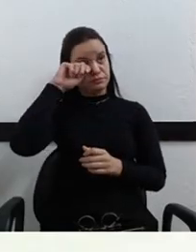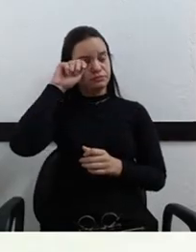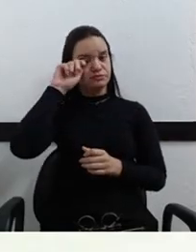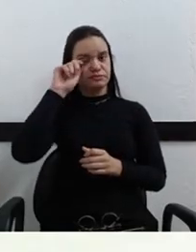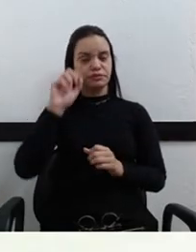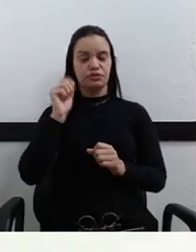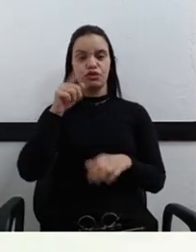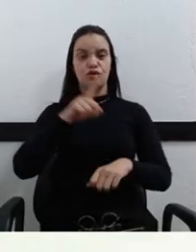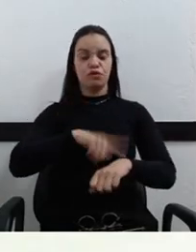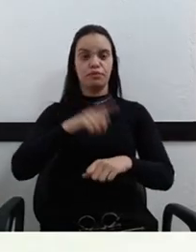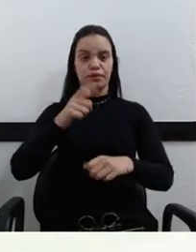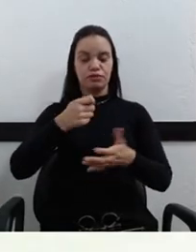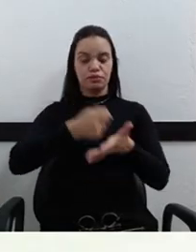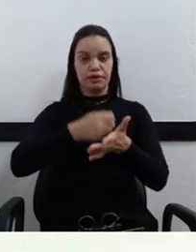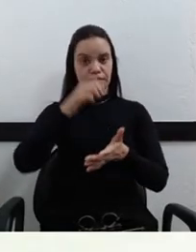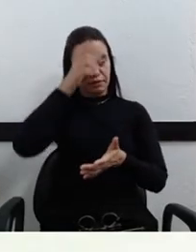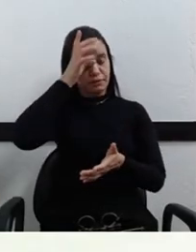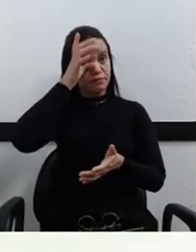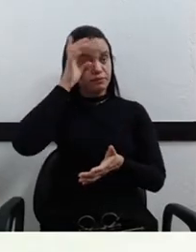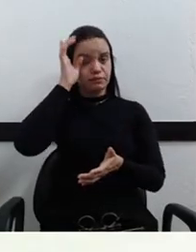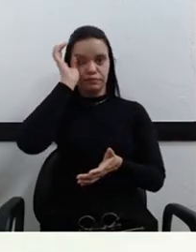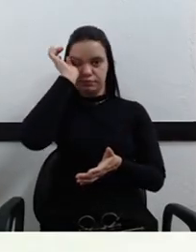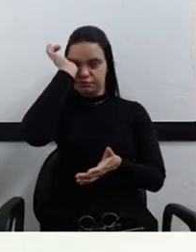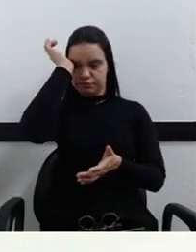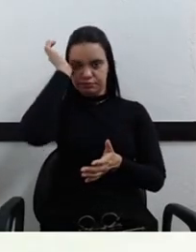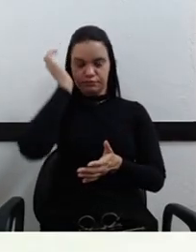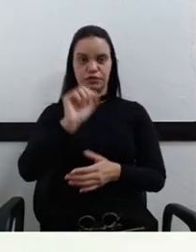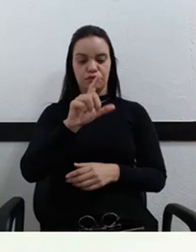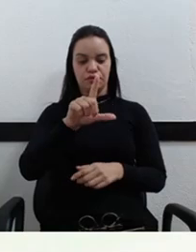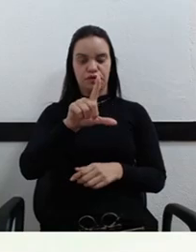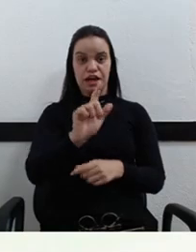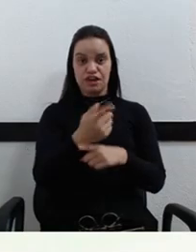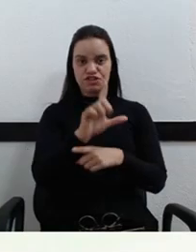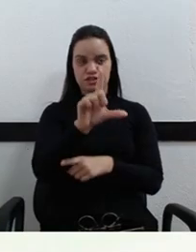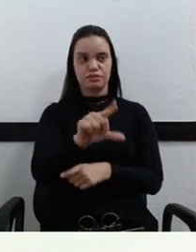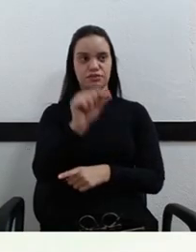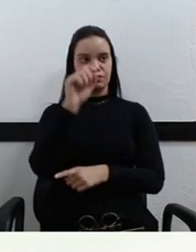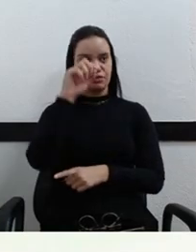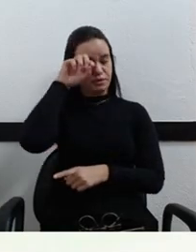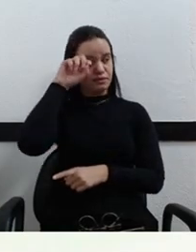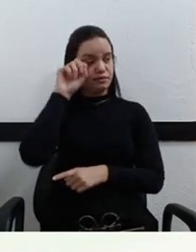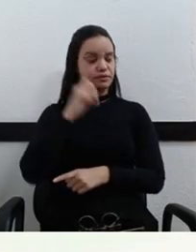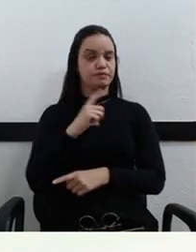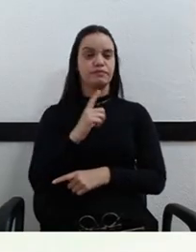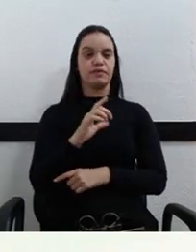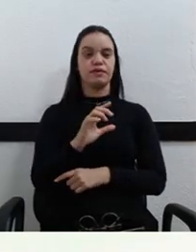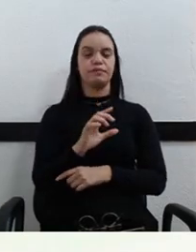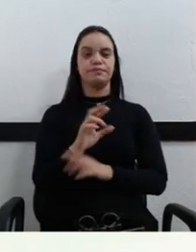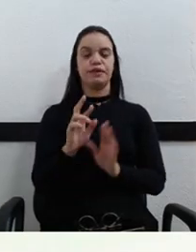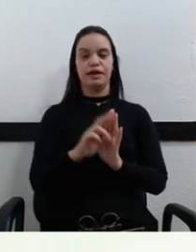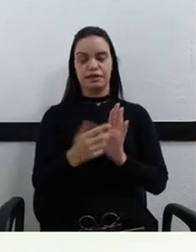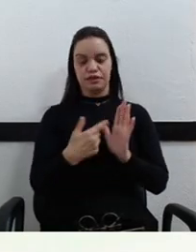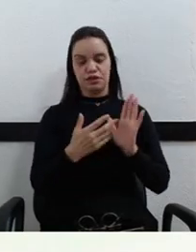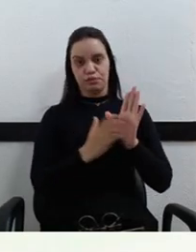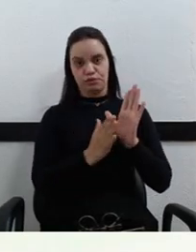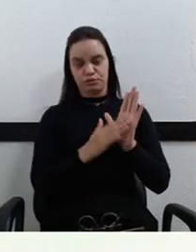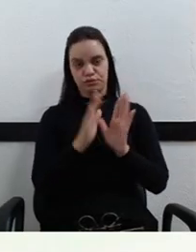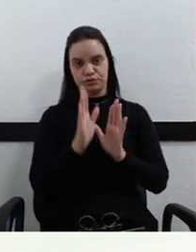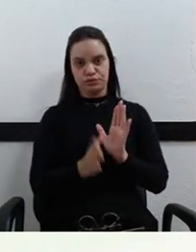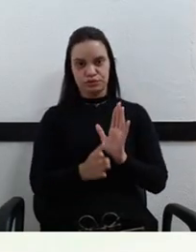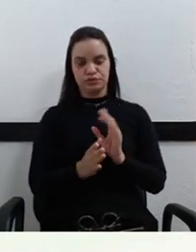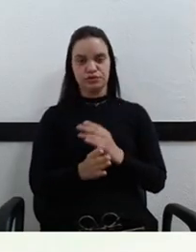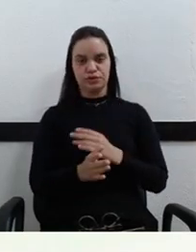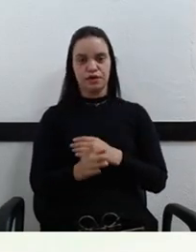do pagamento, e é por isso que isso fica a critério da gestão. Ali a redação que eu propus, a gente não tem mais no chat aqui, depois